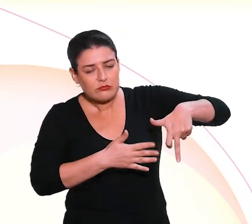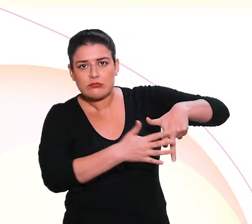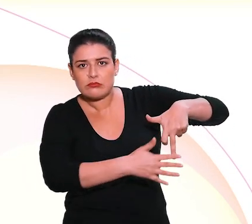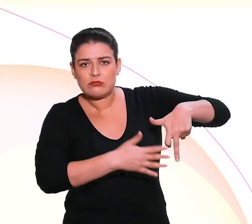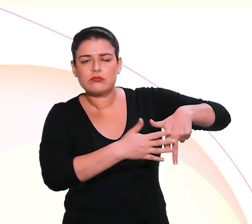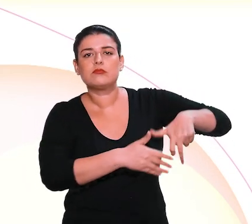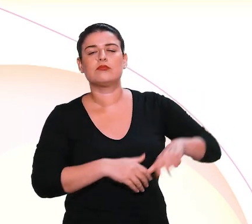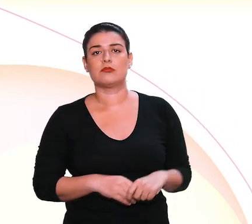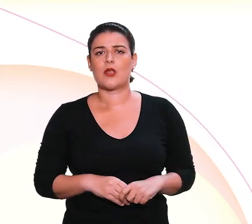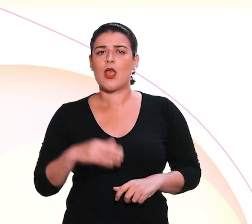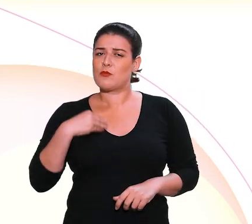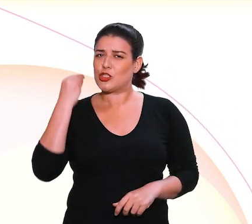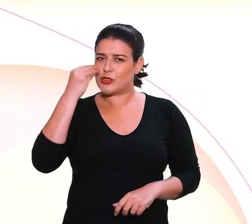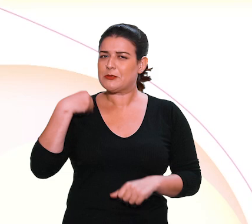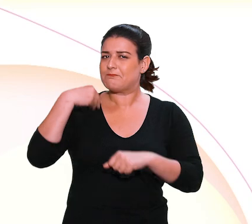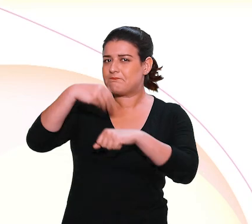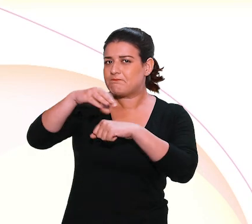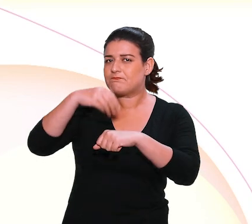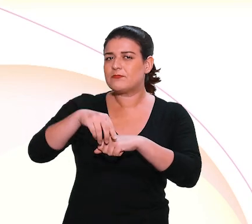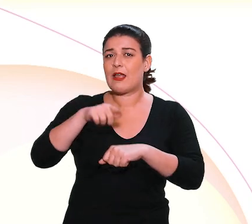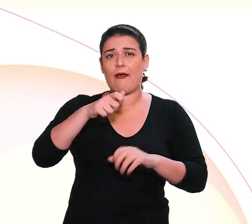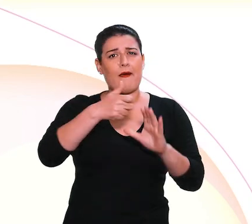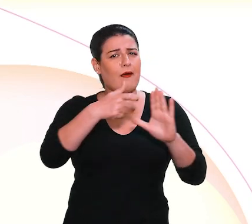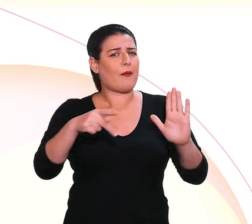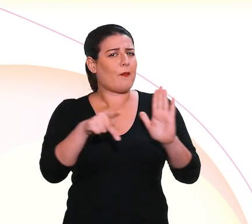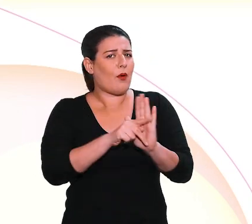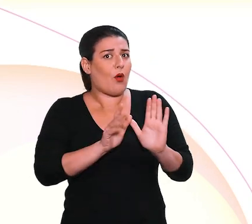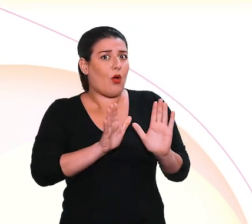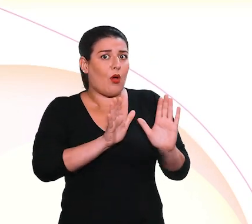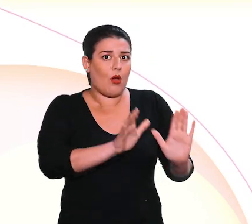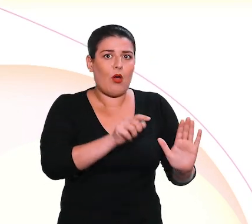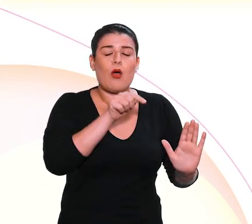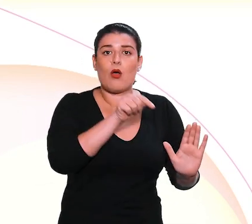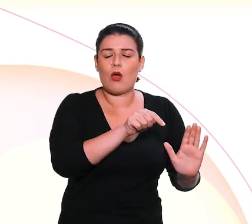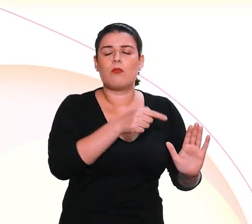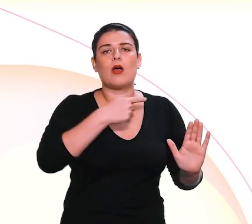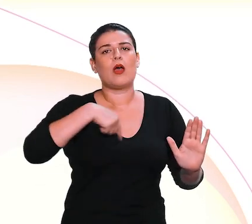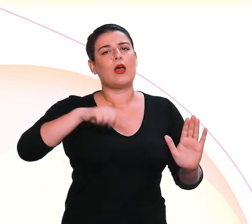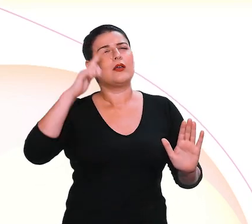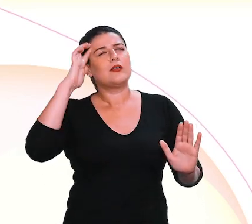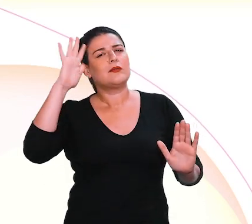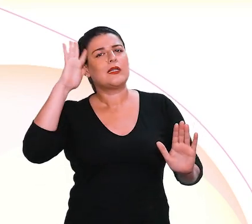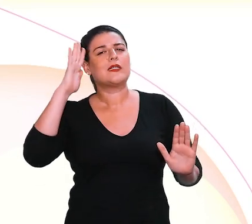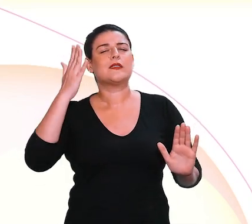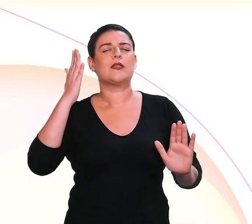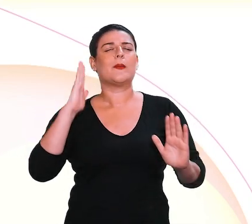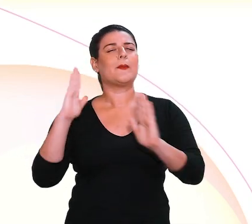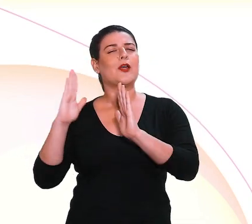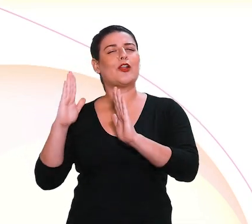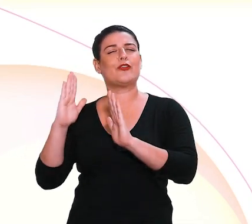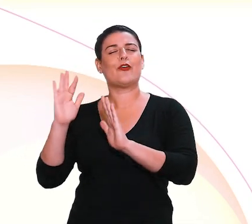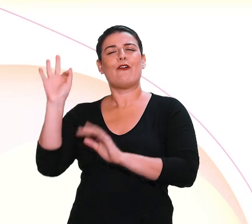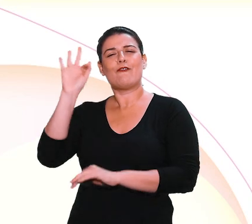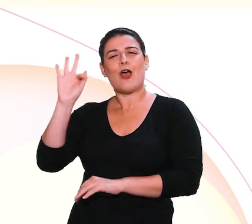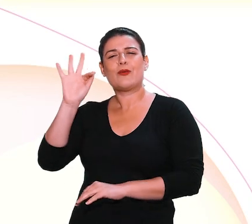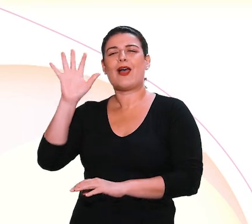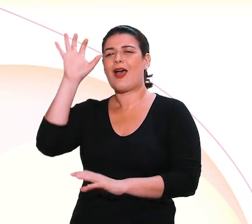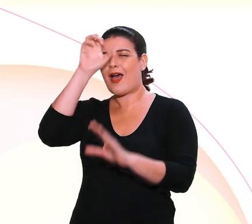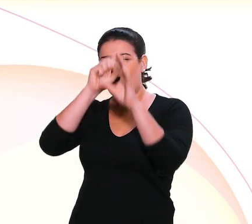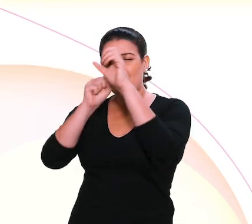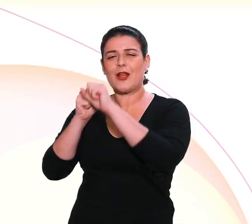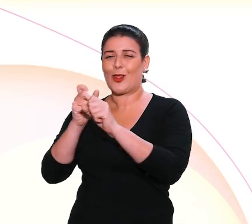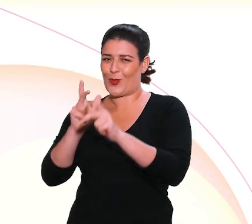essa minha experiência desse paciente que tem características muito próprias. A gente pensa lá quando estamos ainda aprendendo na faculdade